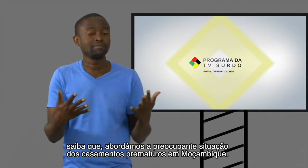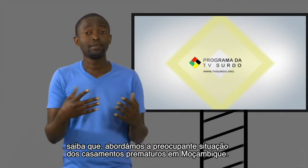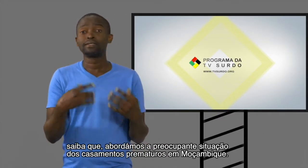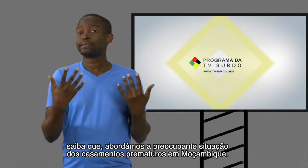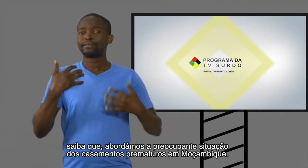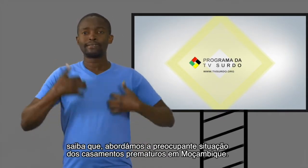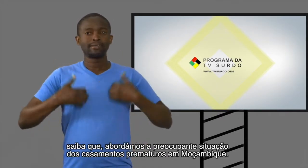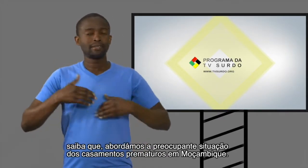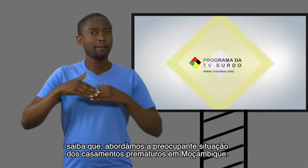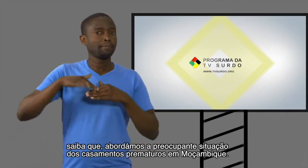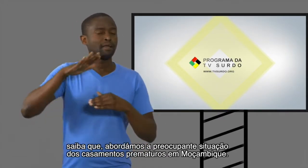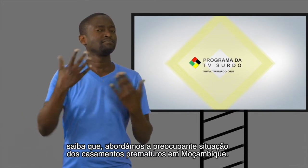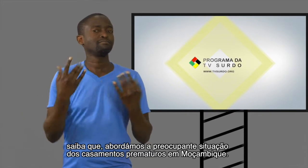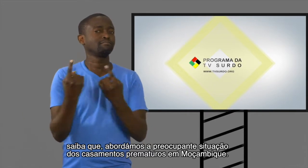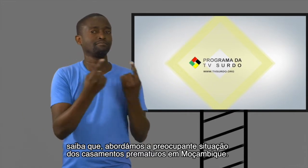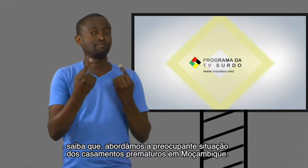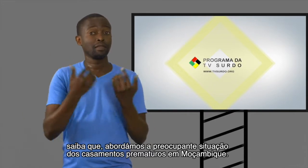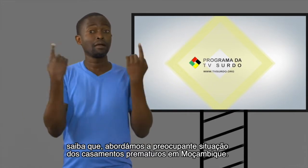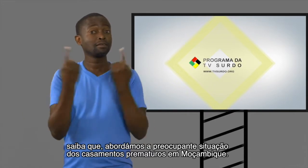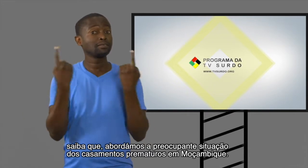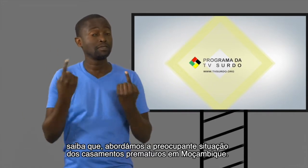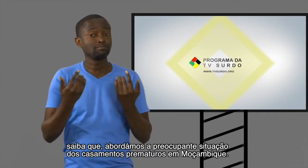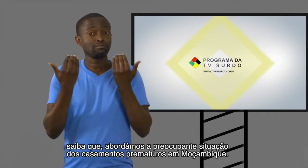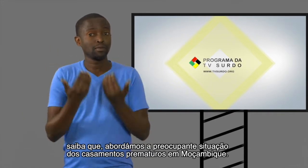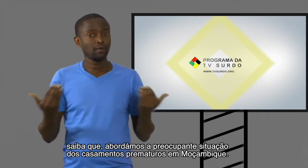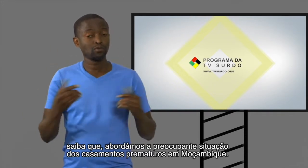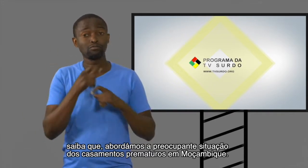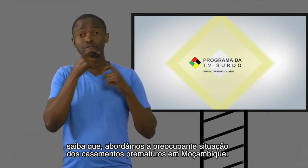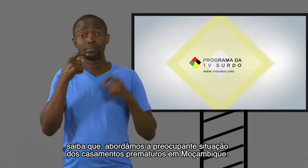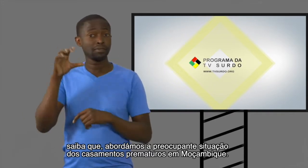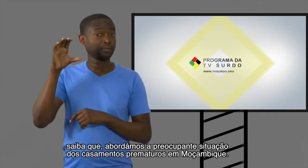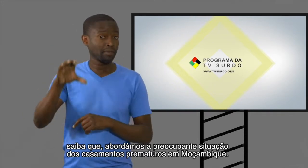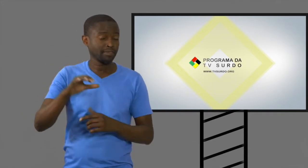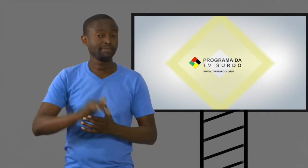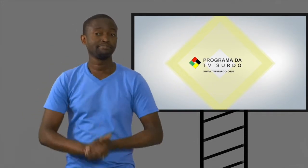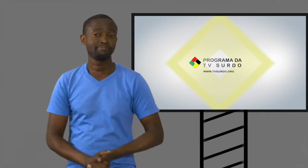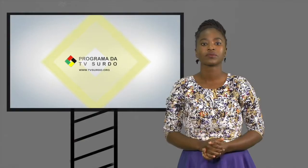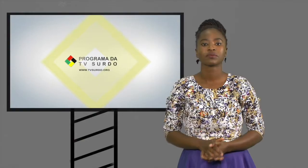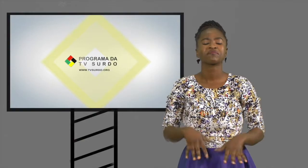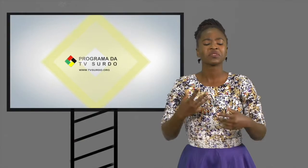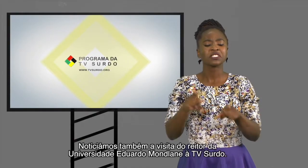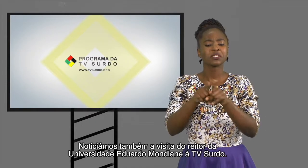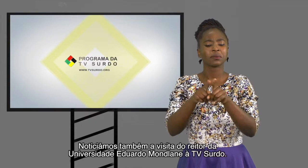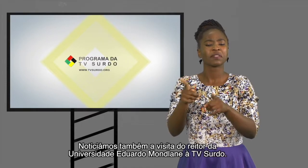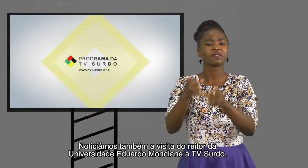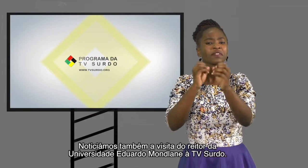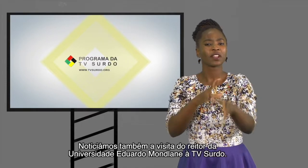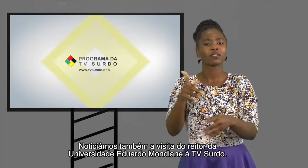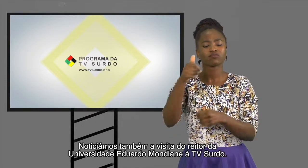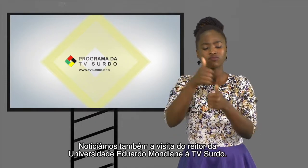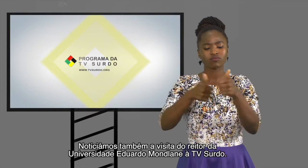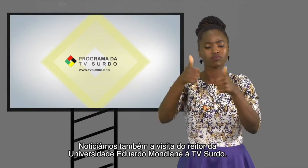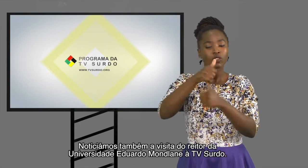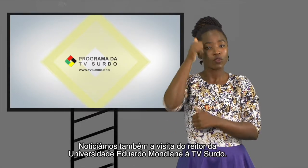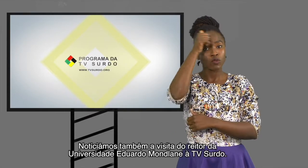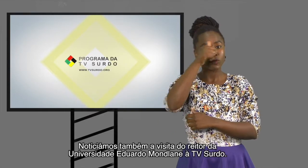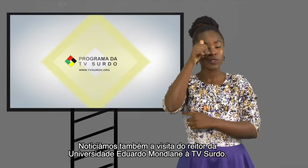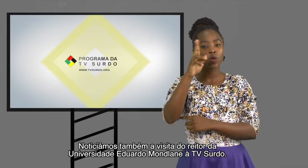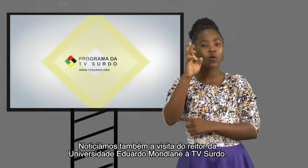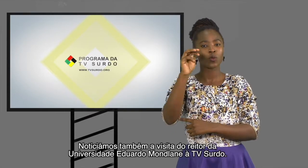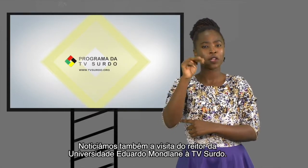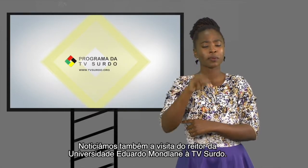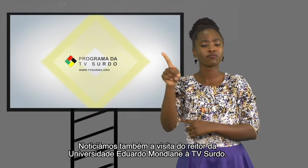primeiro bloco abordamos a preocupante situação dos casamentos prematuros em Moçambique. Noticiamos também a visita do